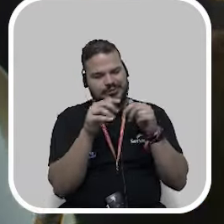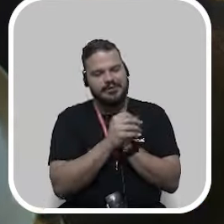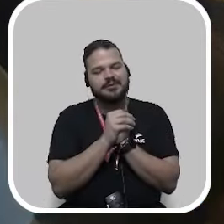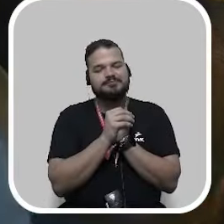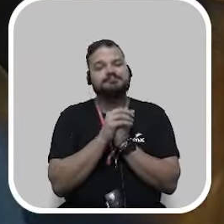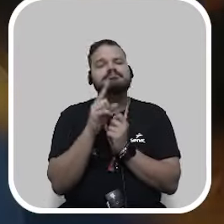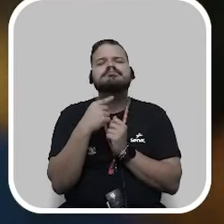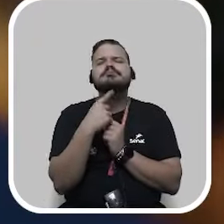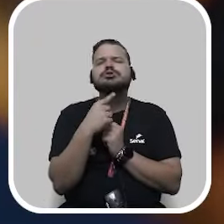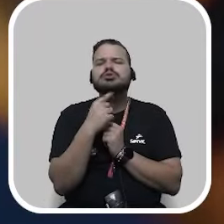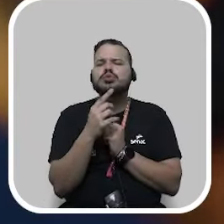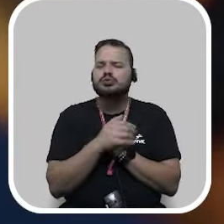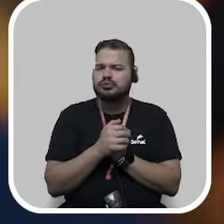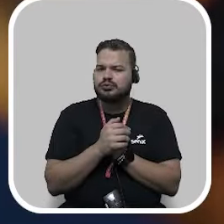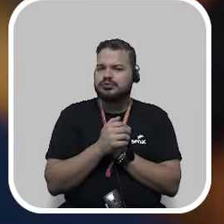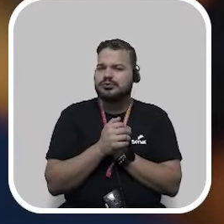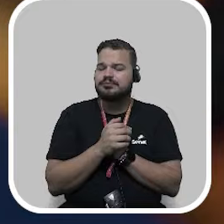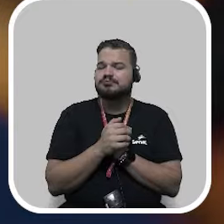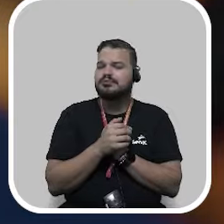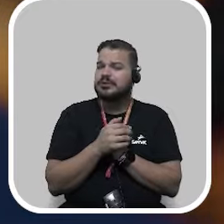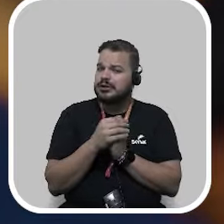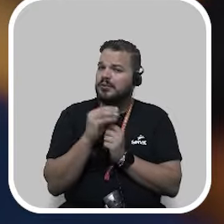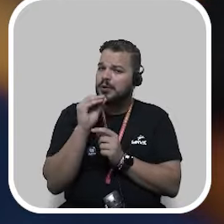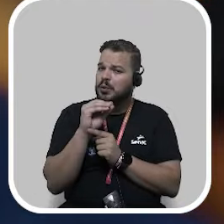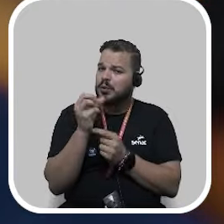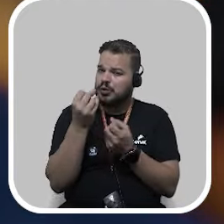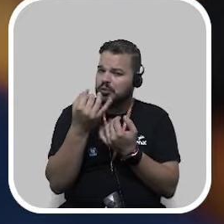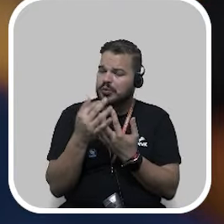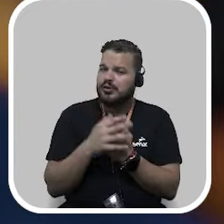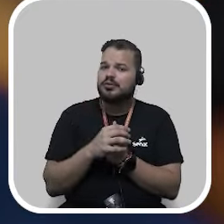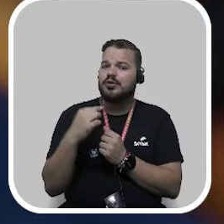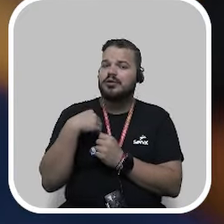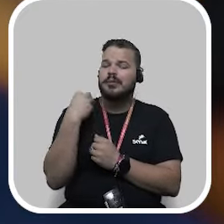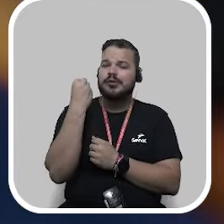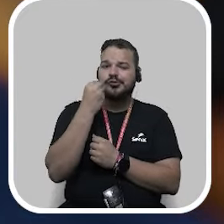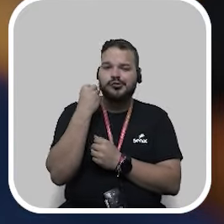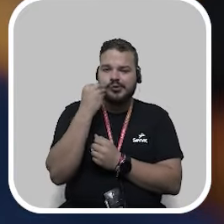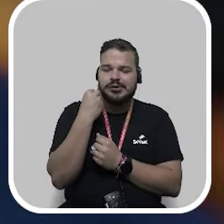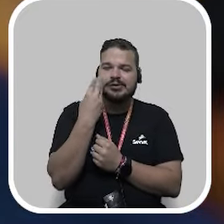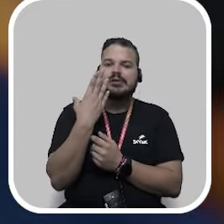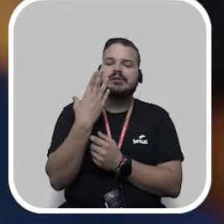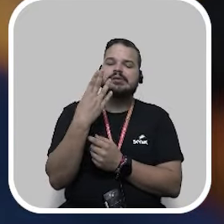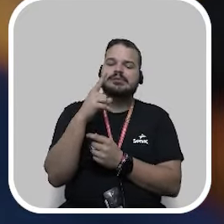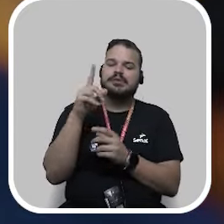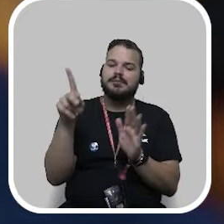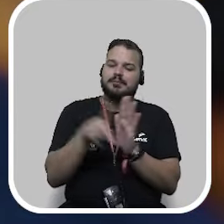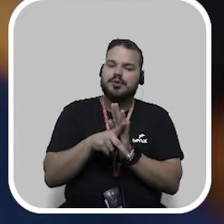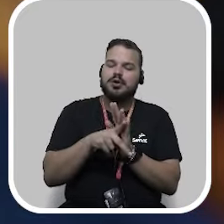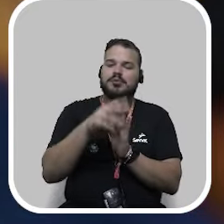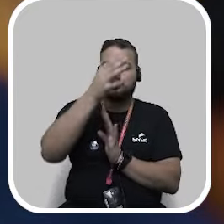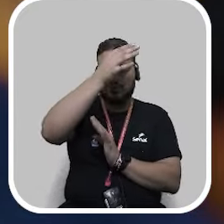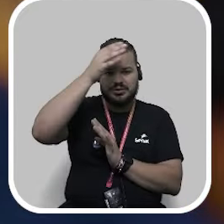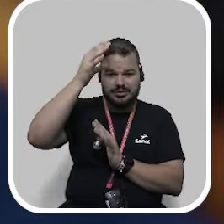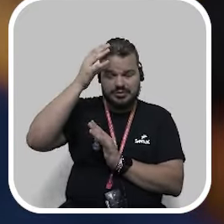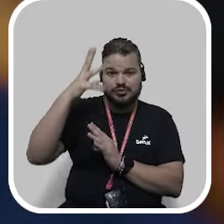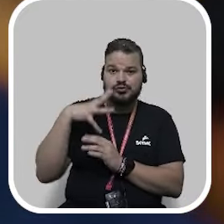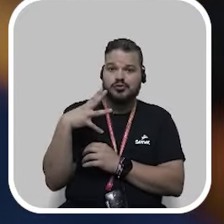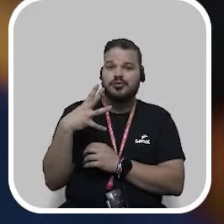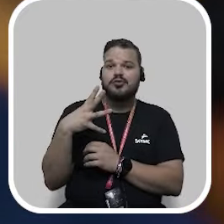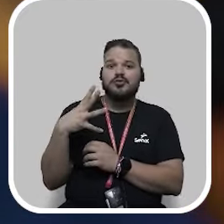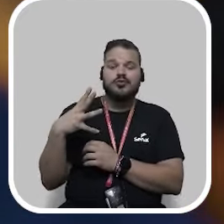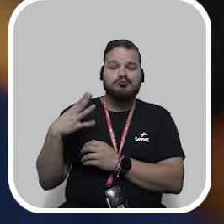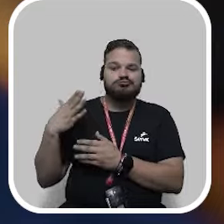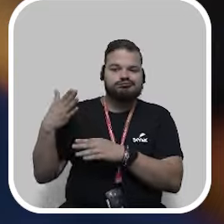mais uma dúvida e e uma sugestão trabalho com experiência do cliente e como grande fã do carnaval frequento muito a